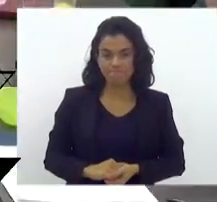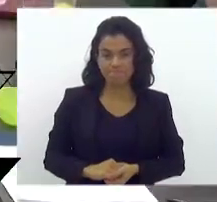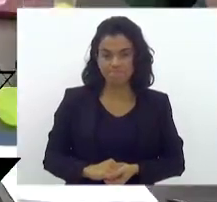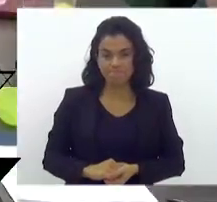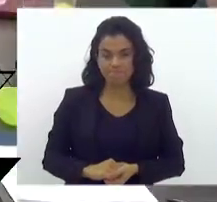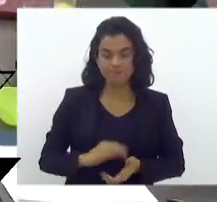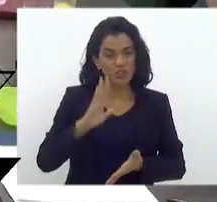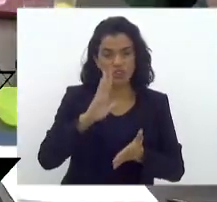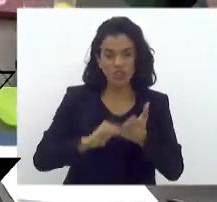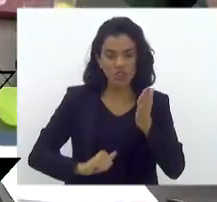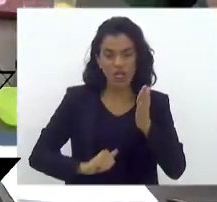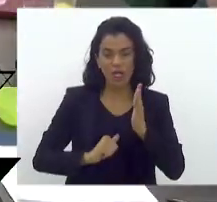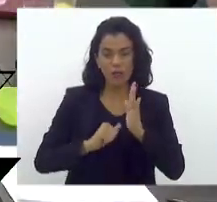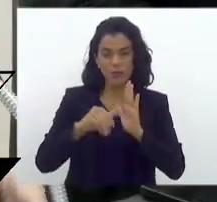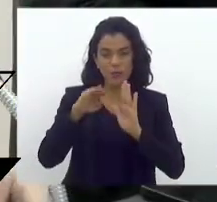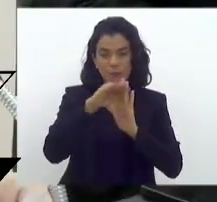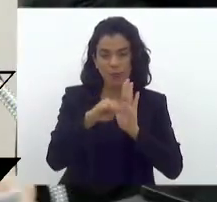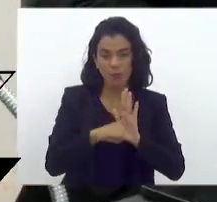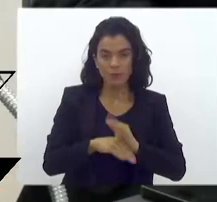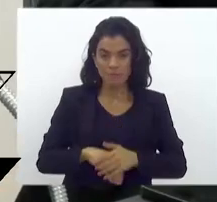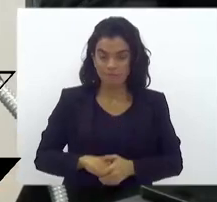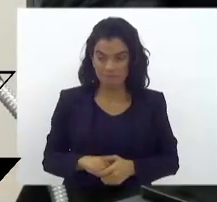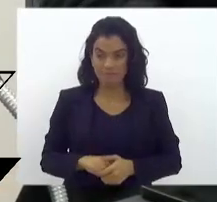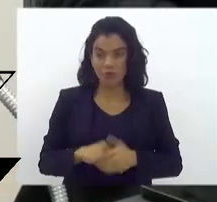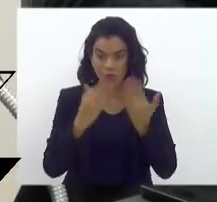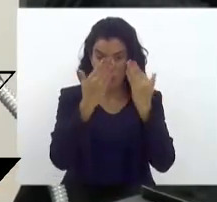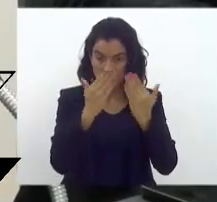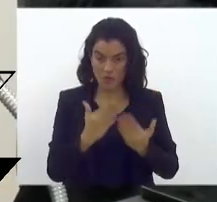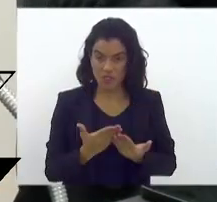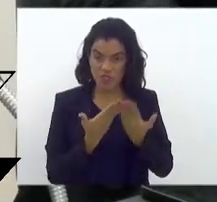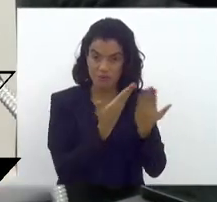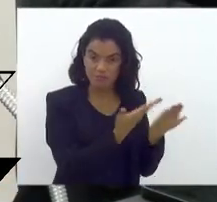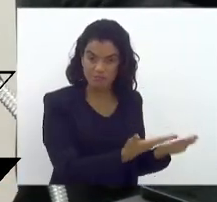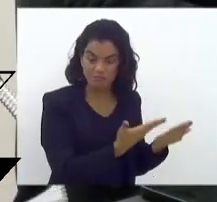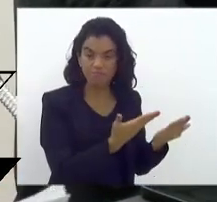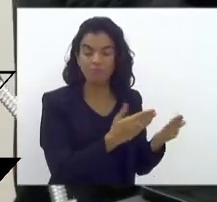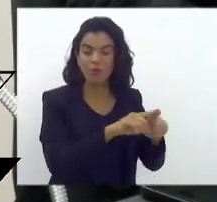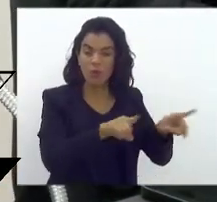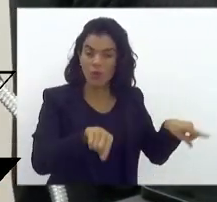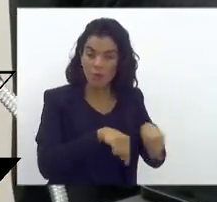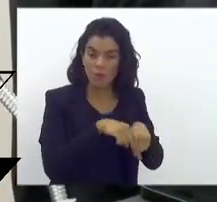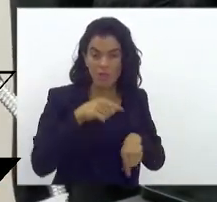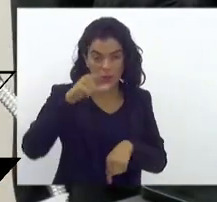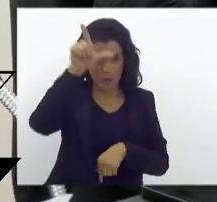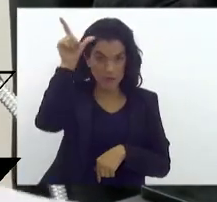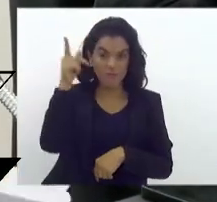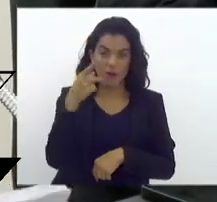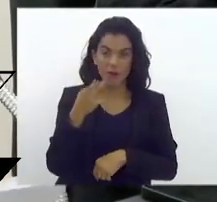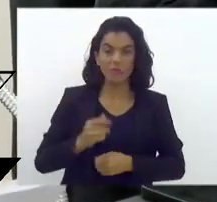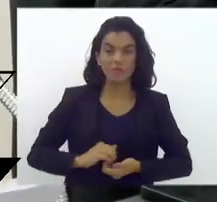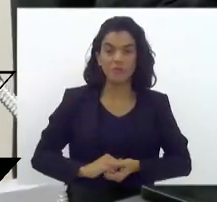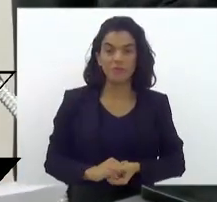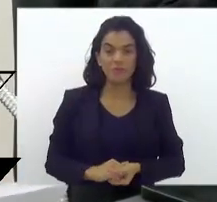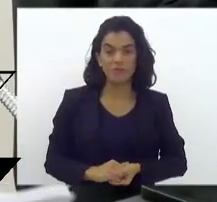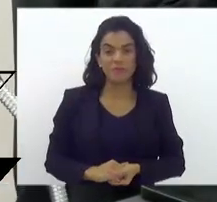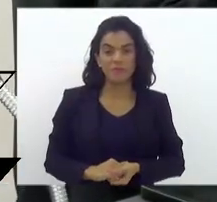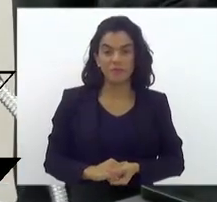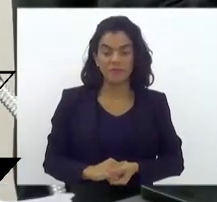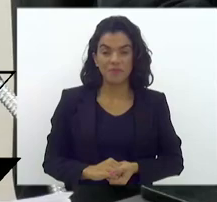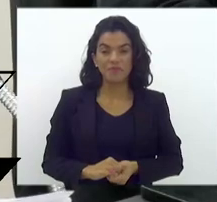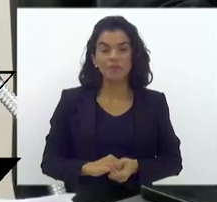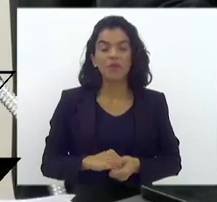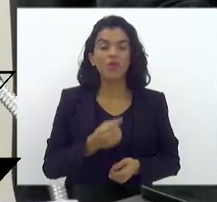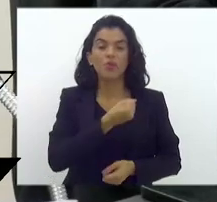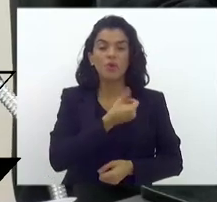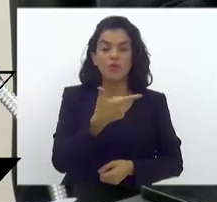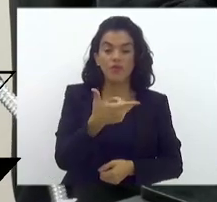Projeto retirado de pauta, projeto com vista, me perdoe, para o gabinete do deputado Luiz Paulo. Item